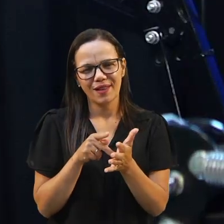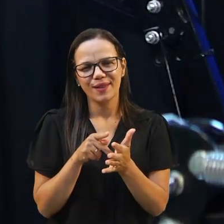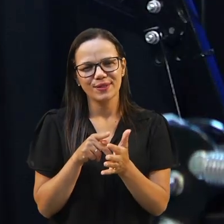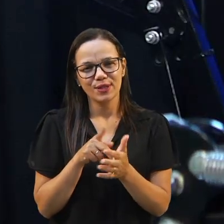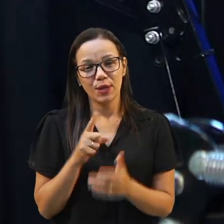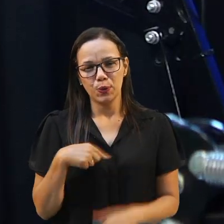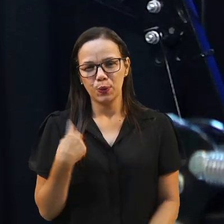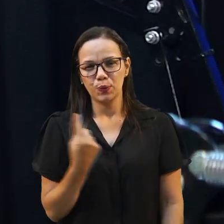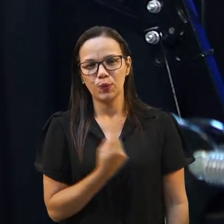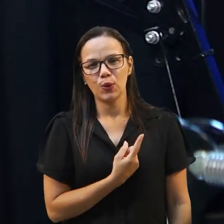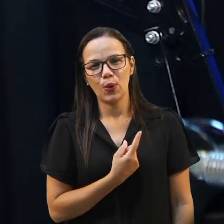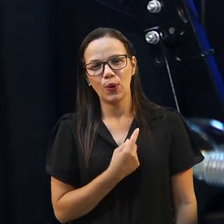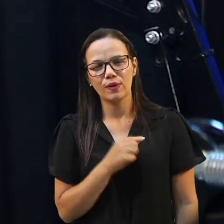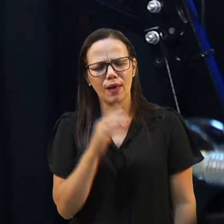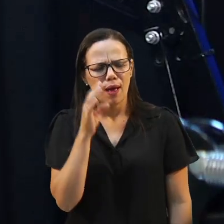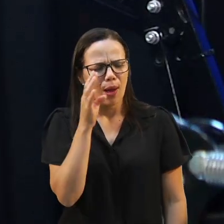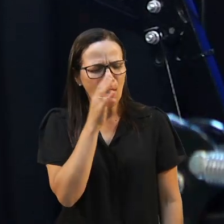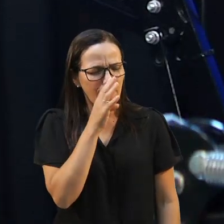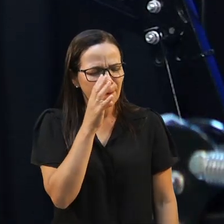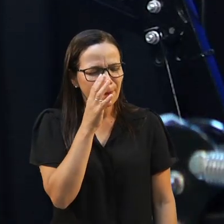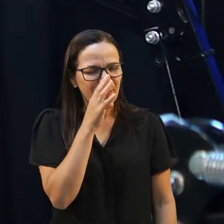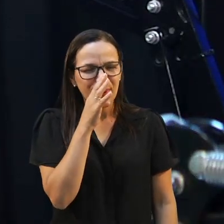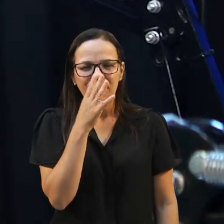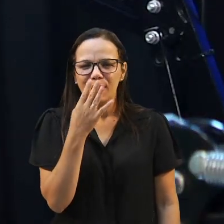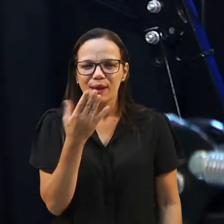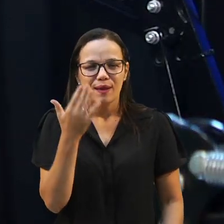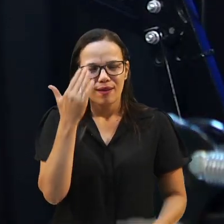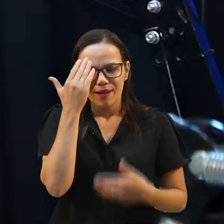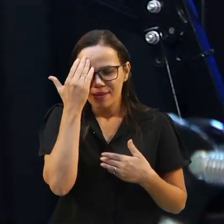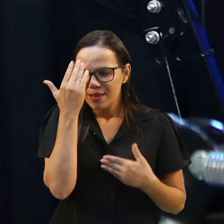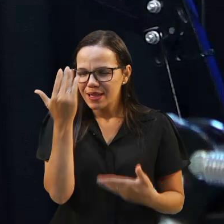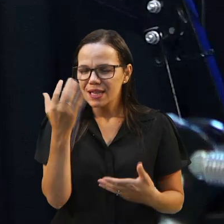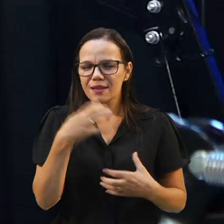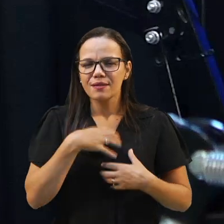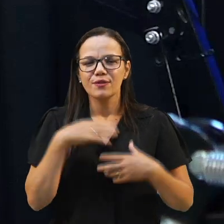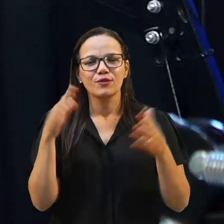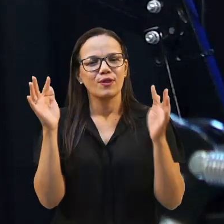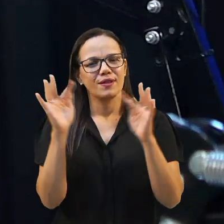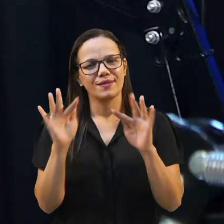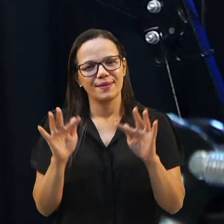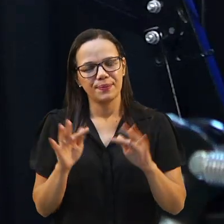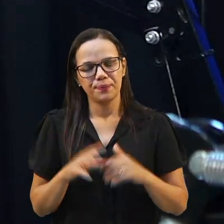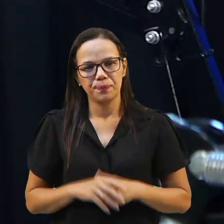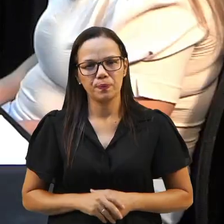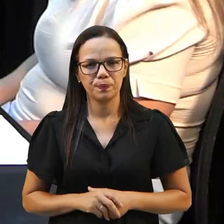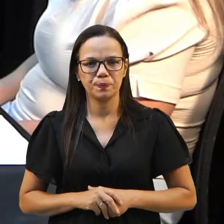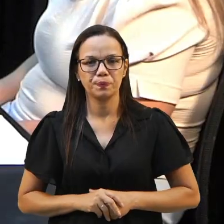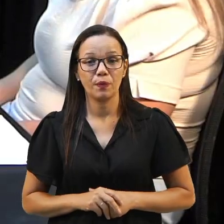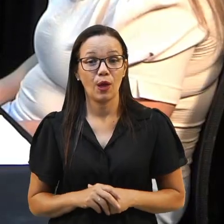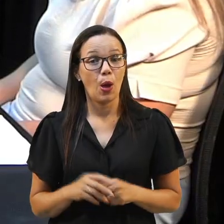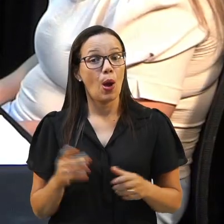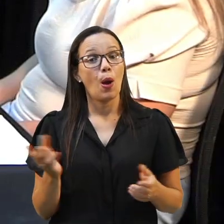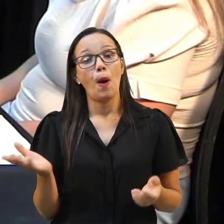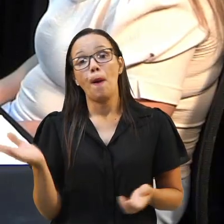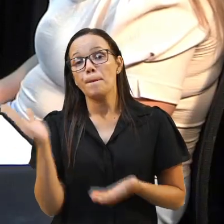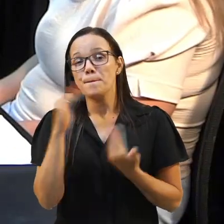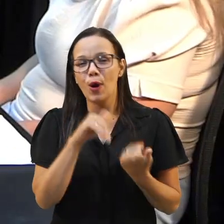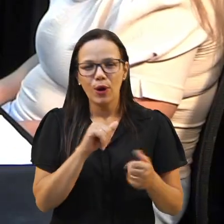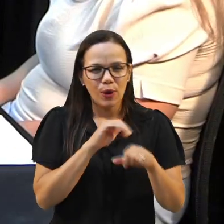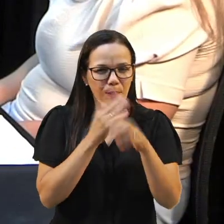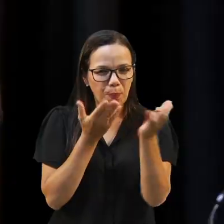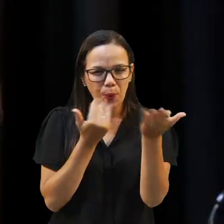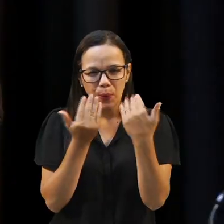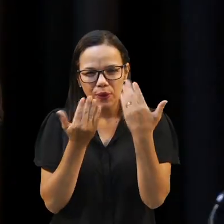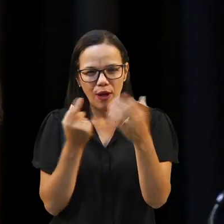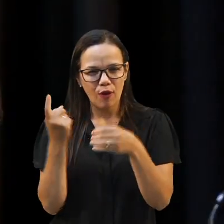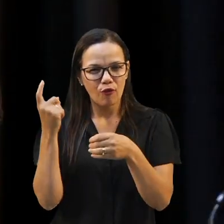da gente admirar e ficar feliz de poder contar. Bora Prosear volta daqui a